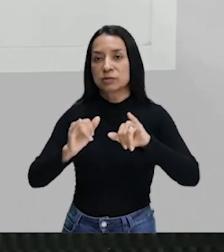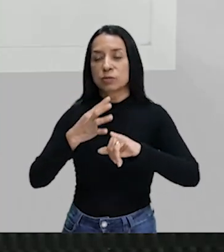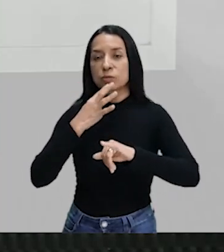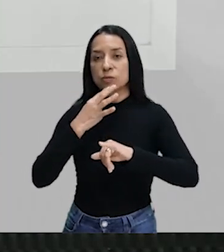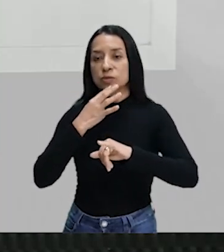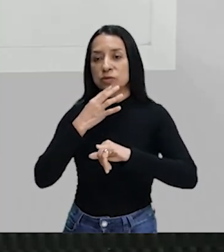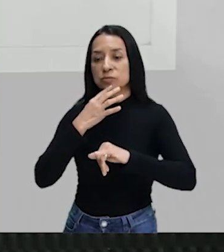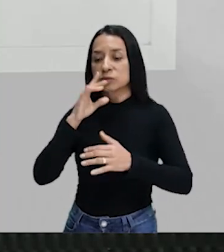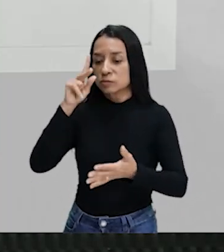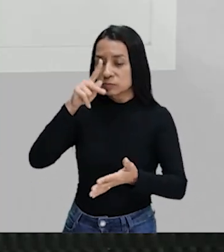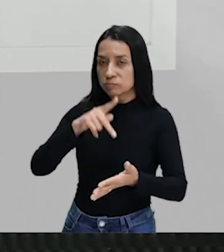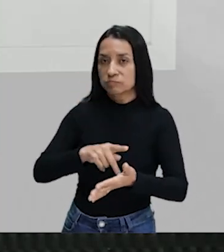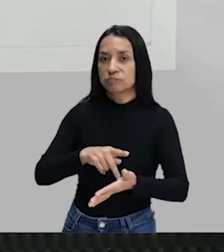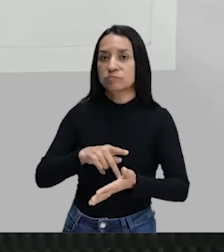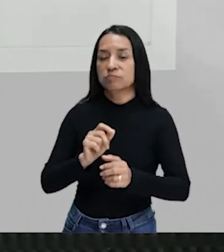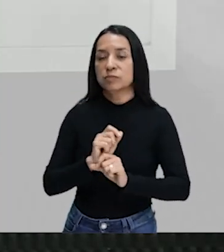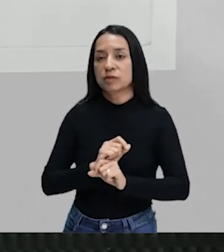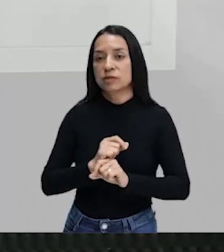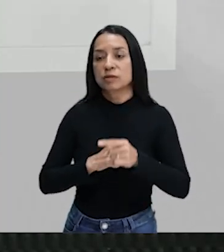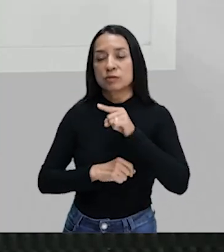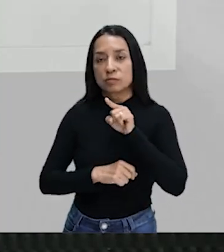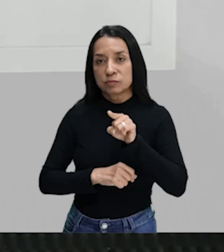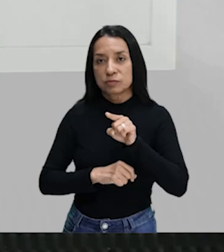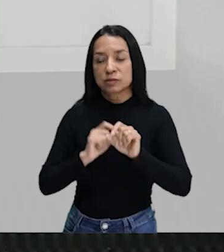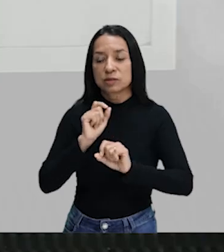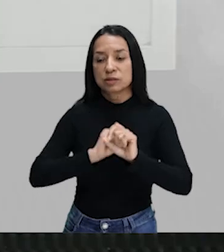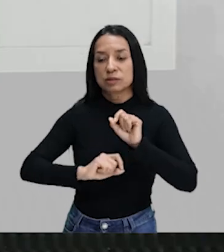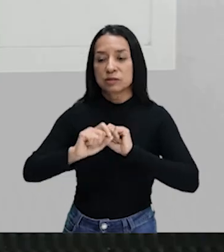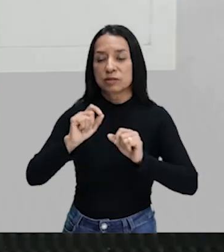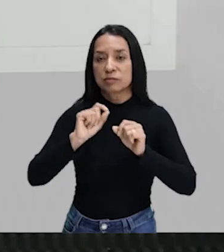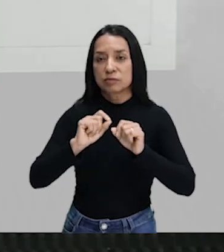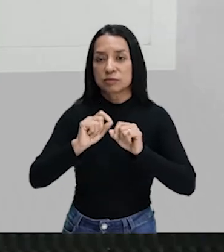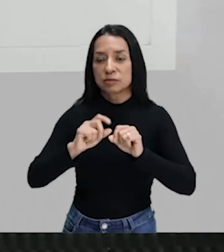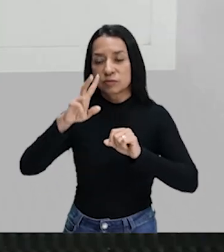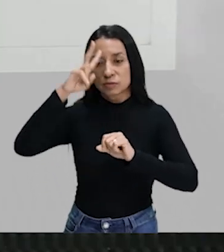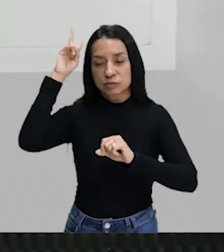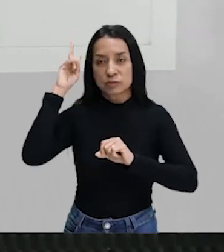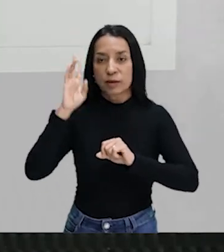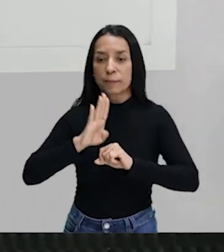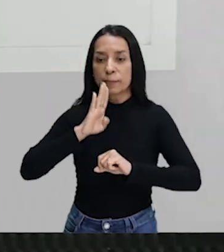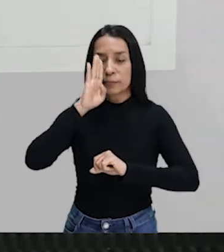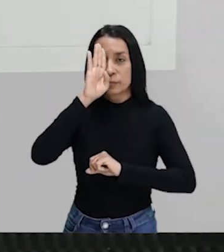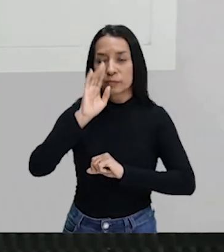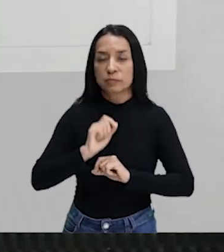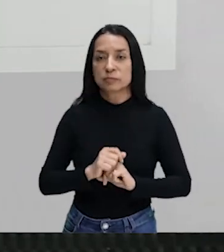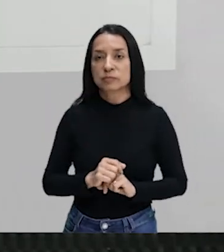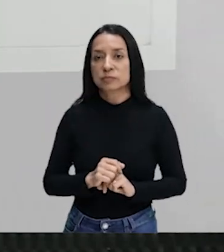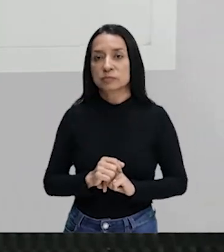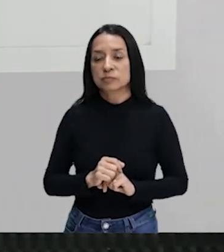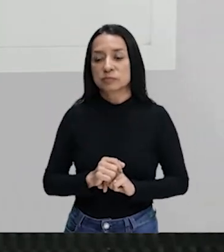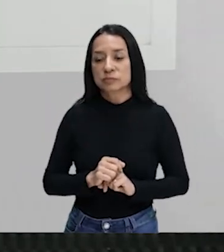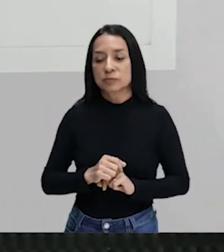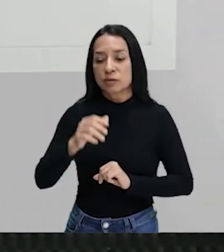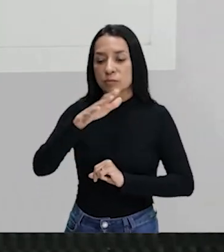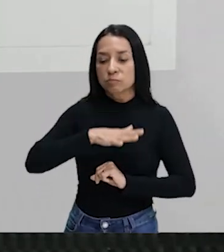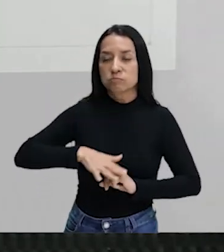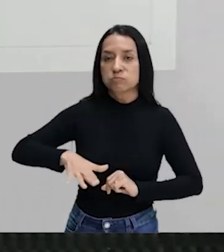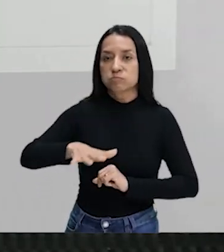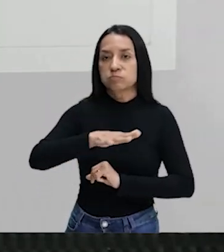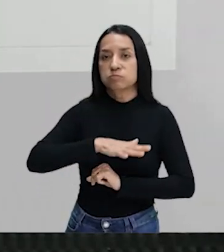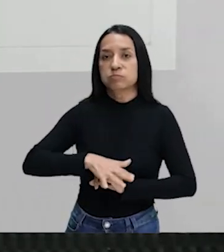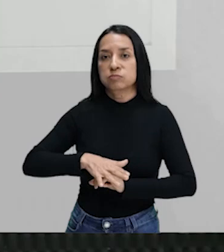esta confirmação, você que está aí para fazer o vestibular principalmente, tá? Ó, como área da